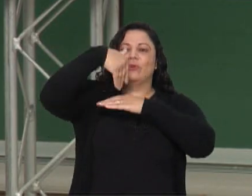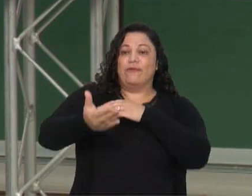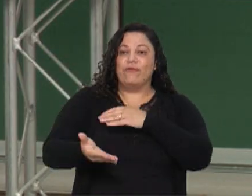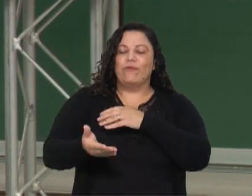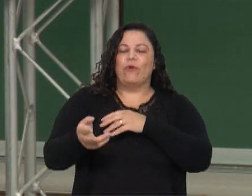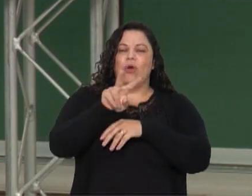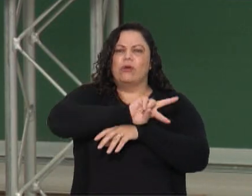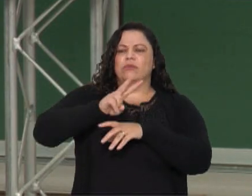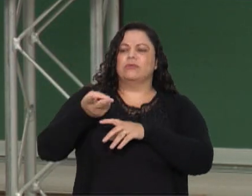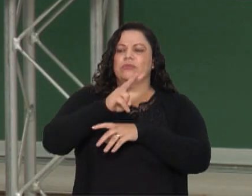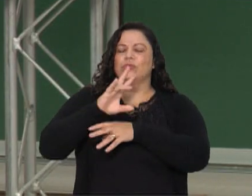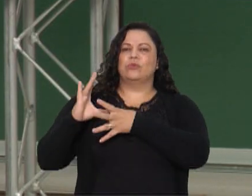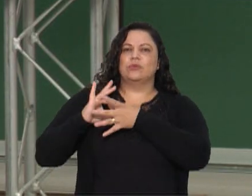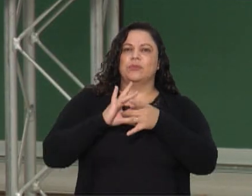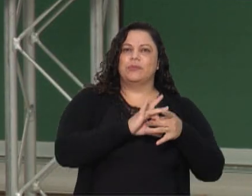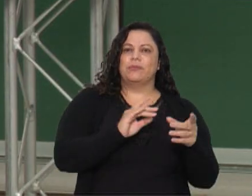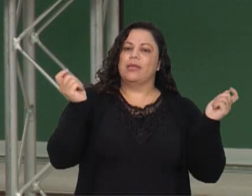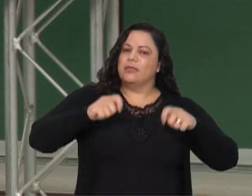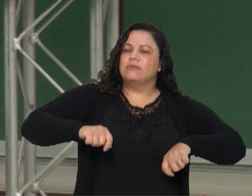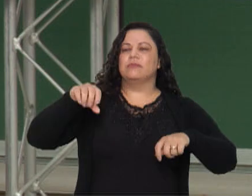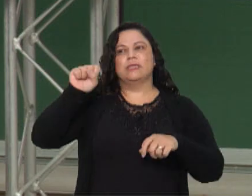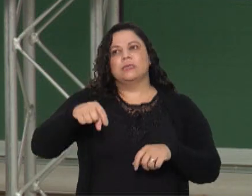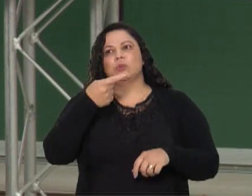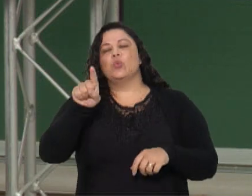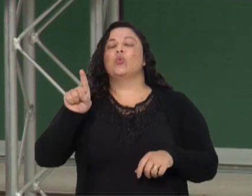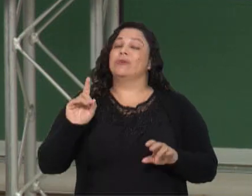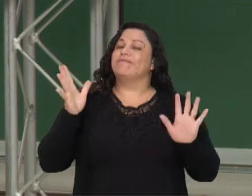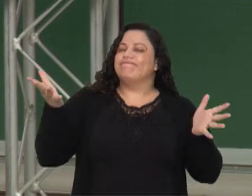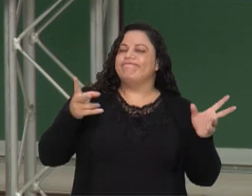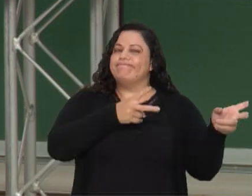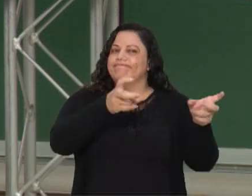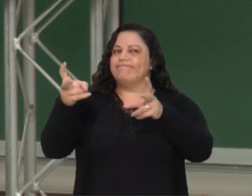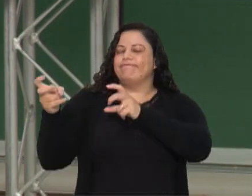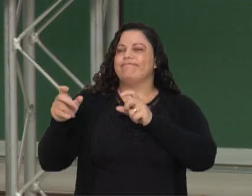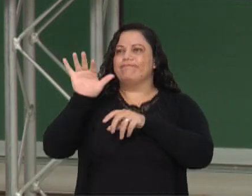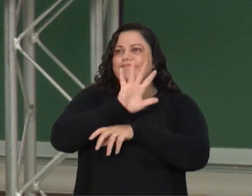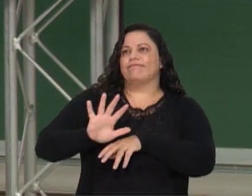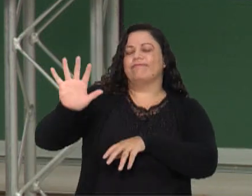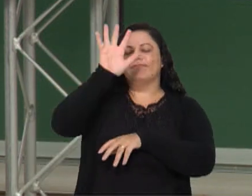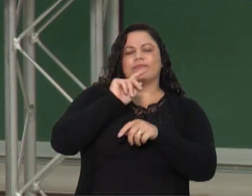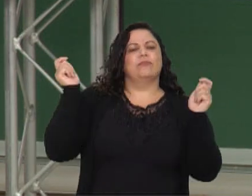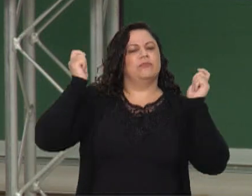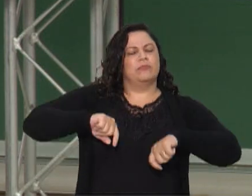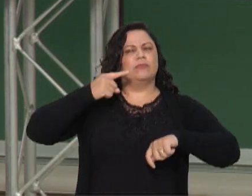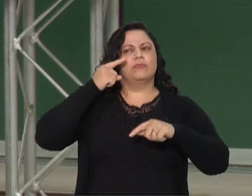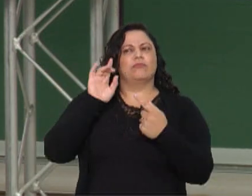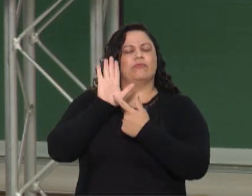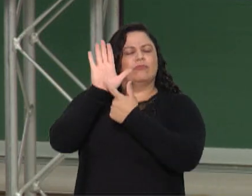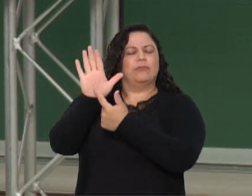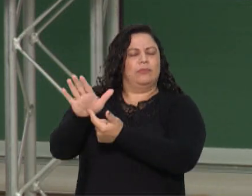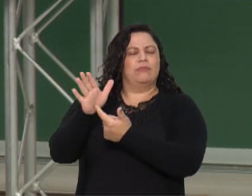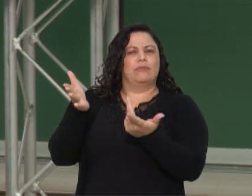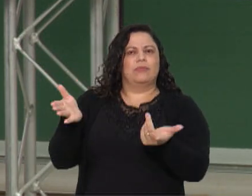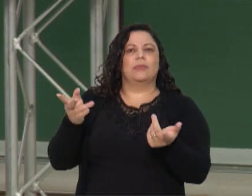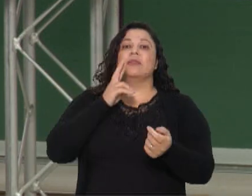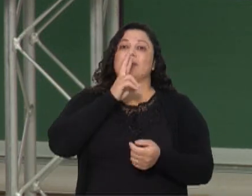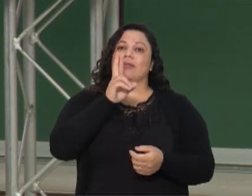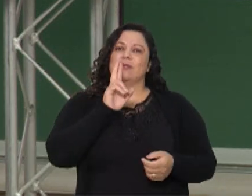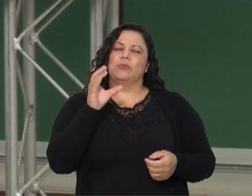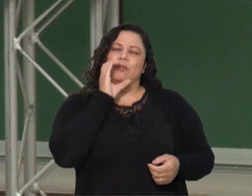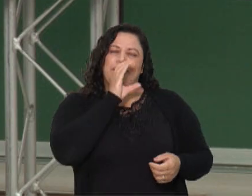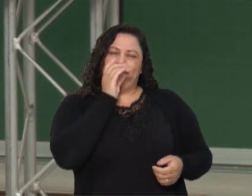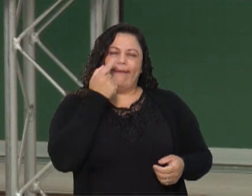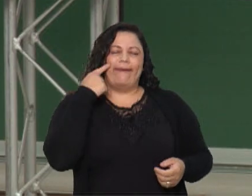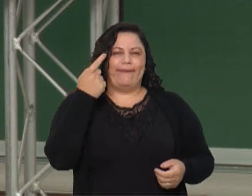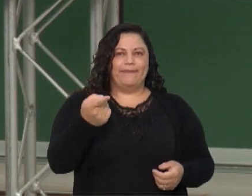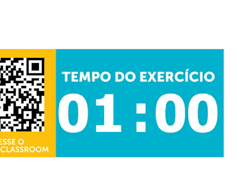não? Observem bem as imagens, lembrem que quando a imagem está ali é para observar e está indicando isso, e respondam. Bem rapidinho, hein?